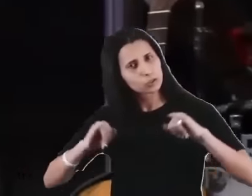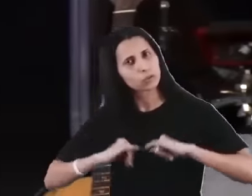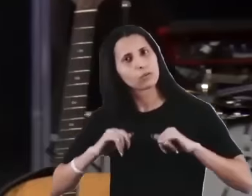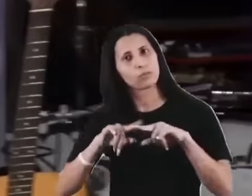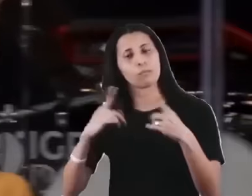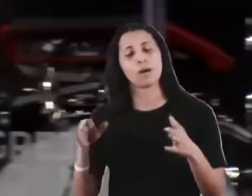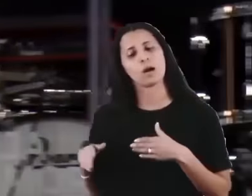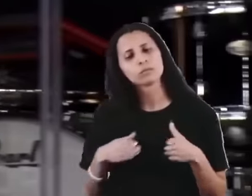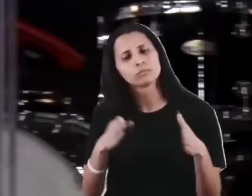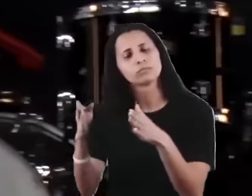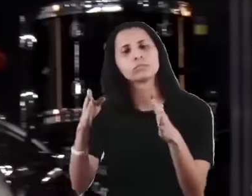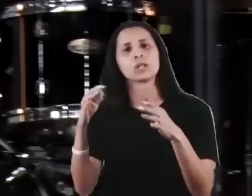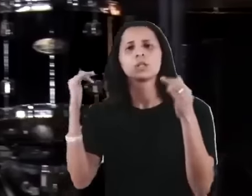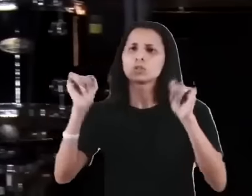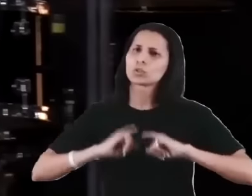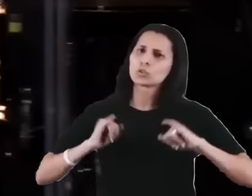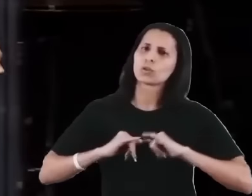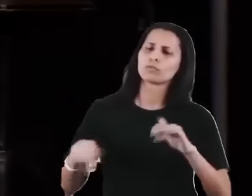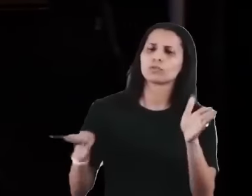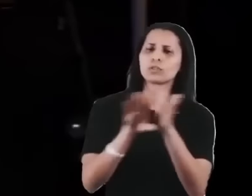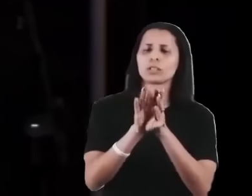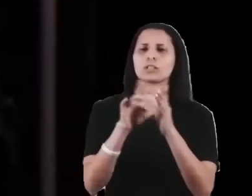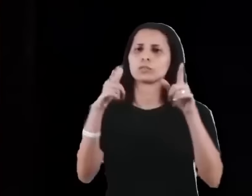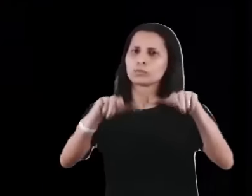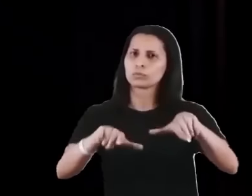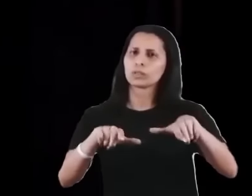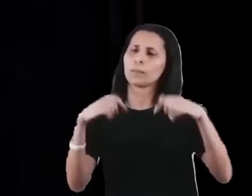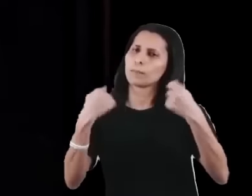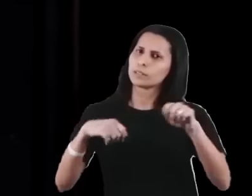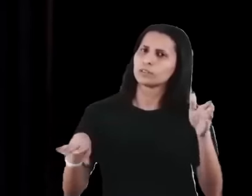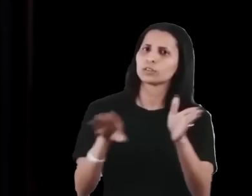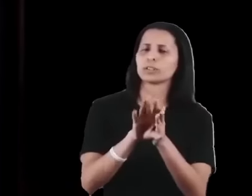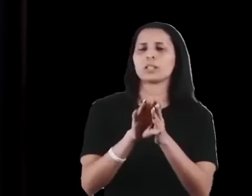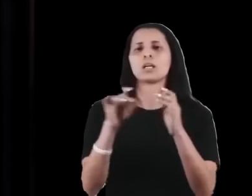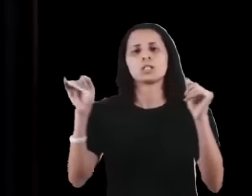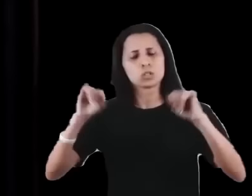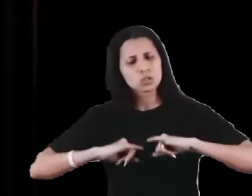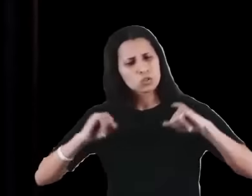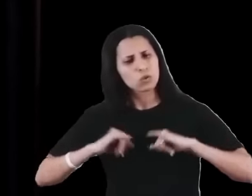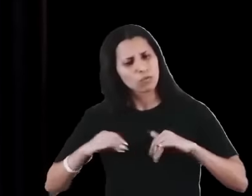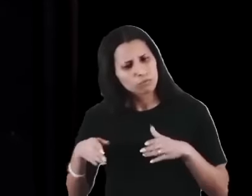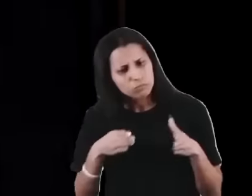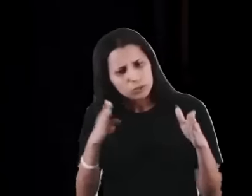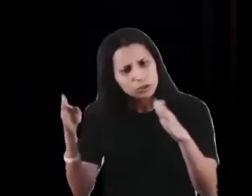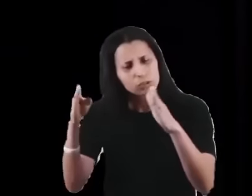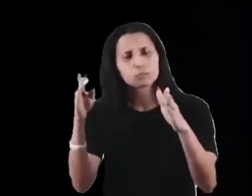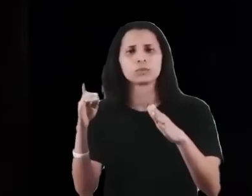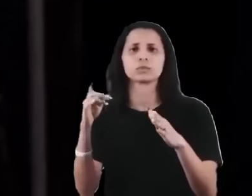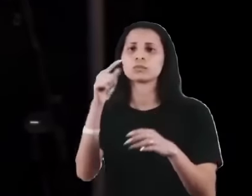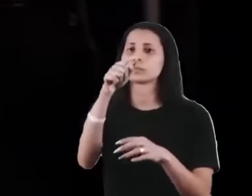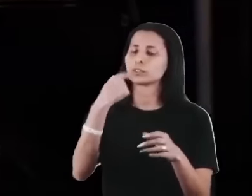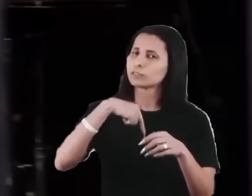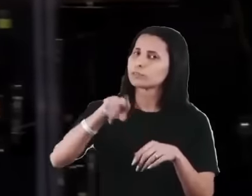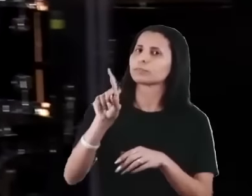sofre chegando no lugar que você tá precisa chegar sofre indo para o caminho que você precisa ir